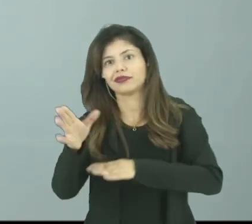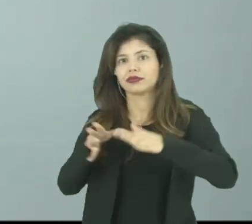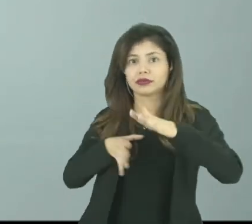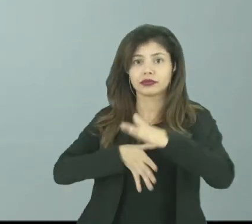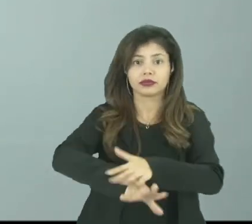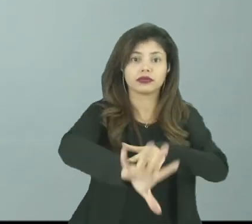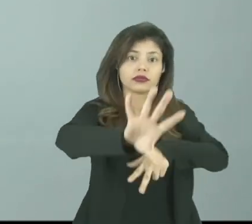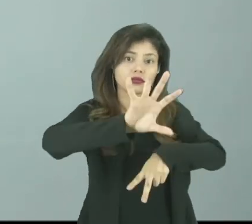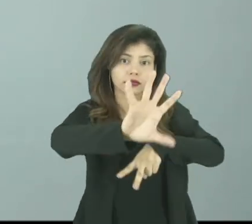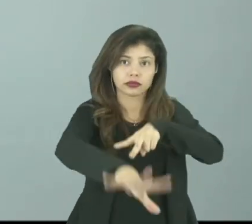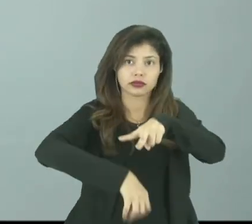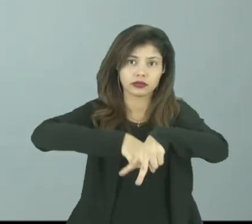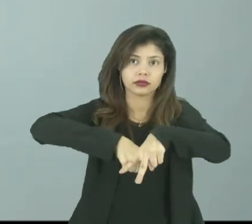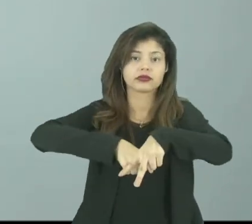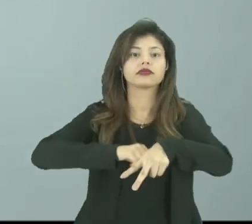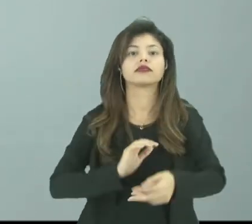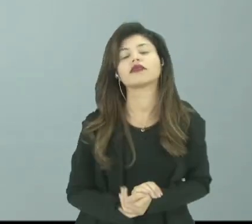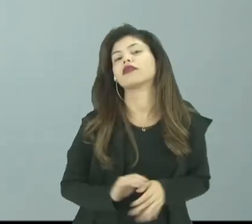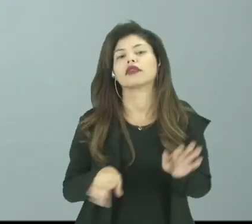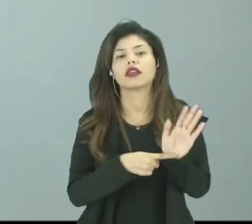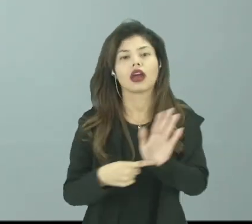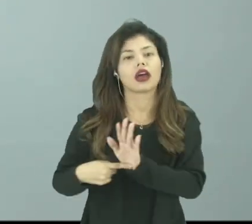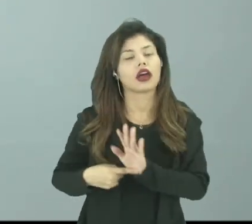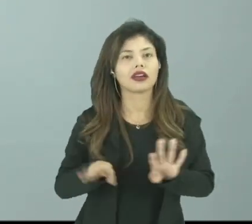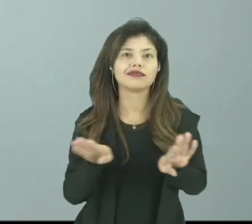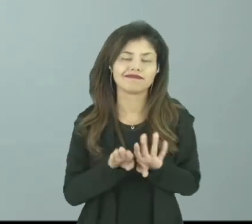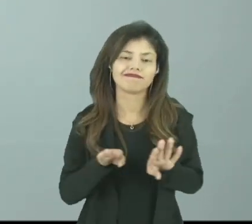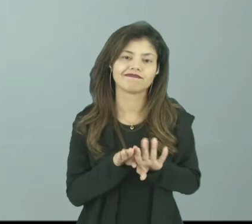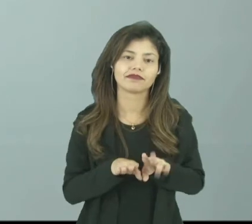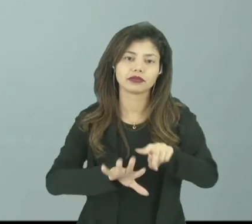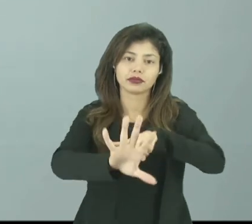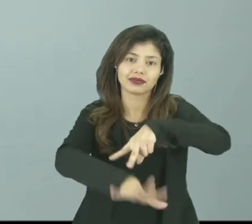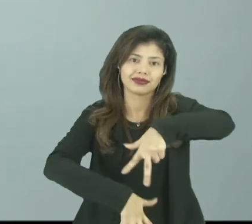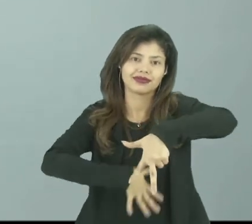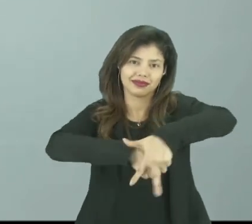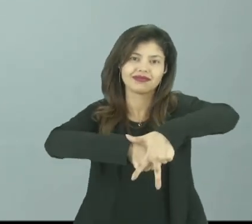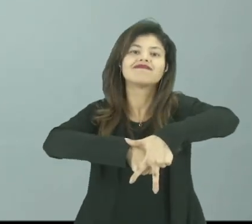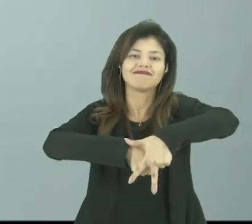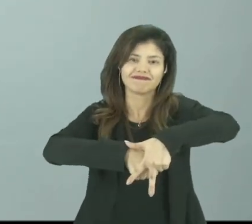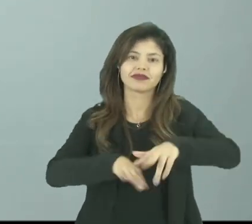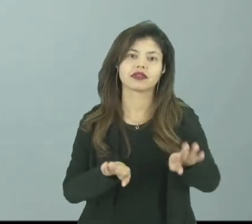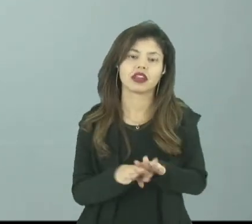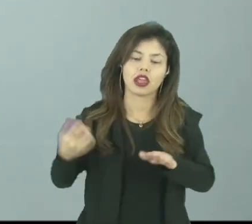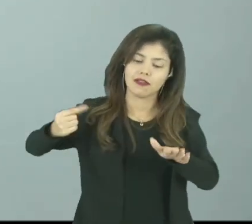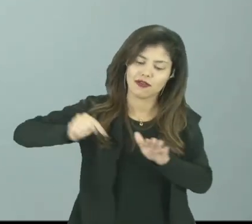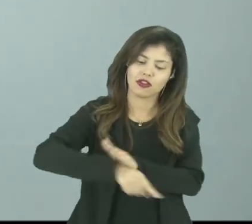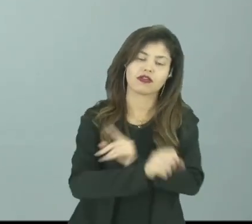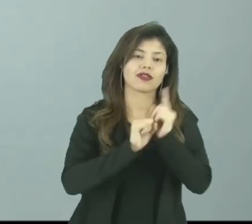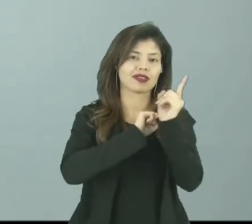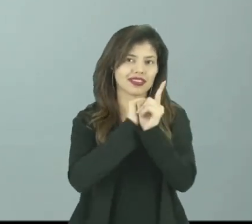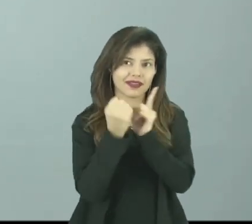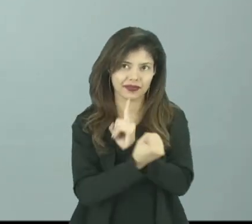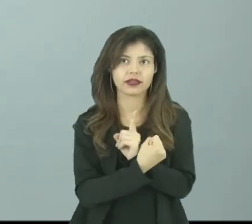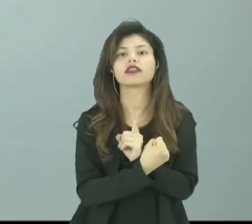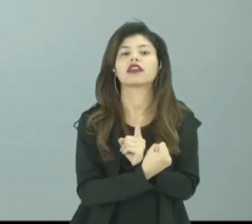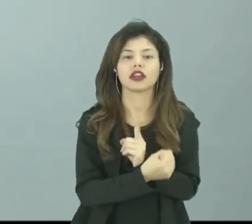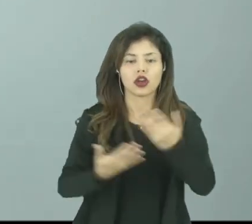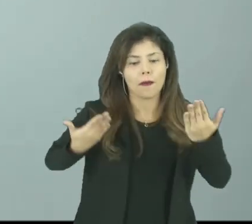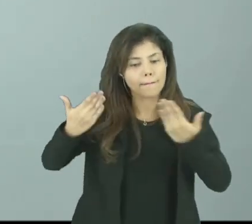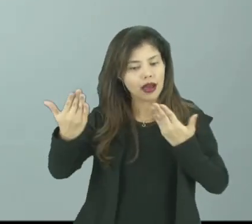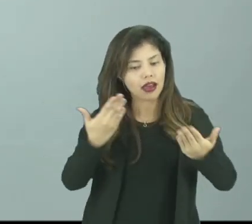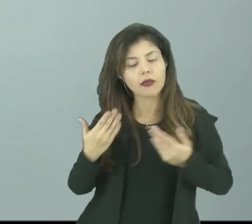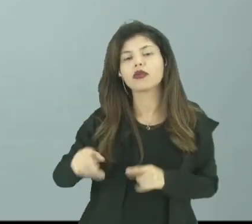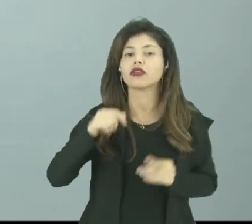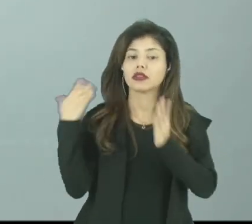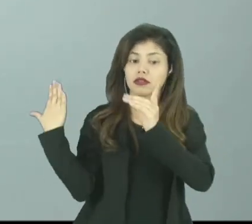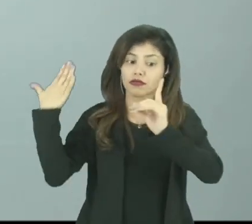conta dessa corrupção, né, da infiltração da sociedade, dos parâmetros que